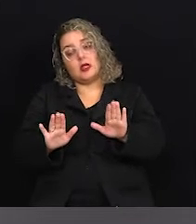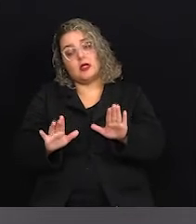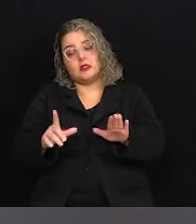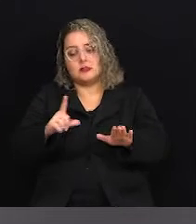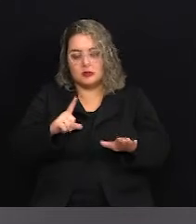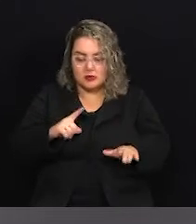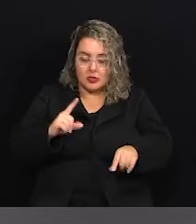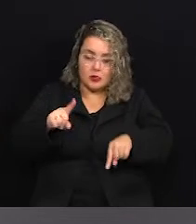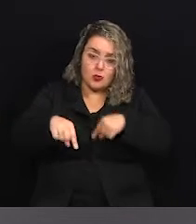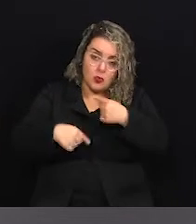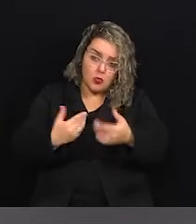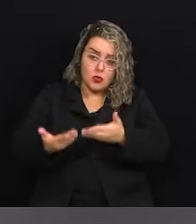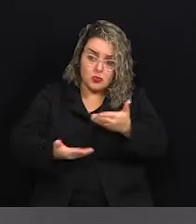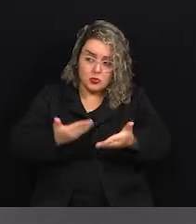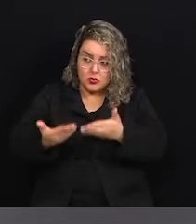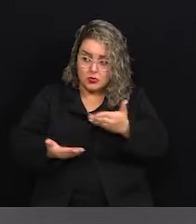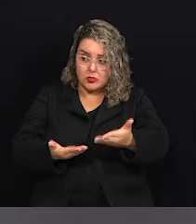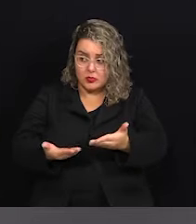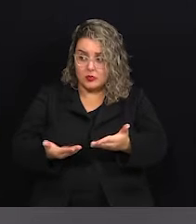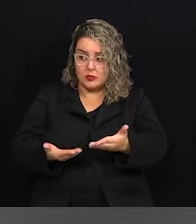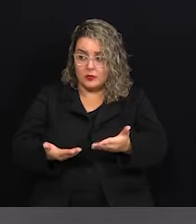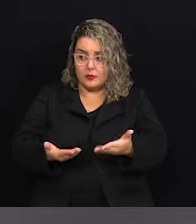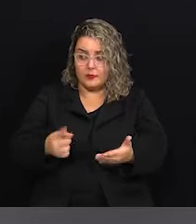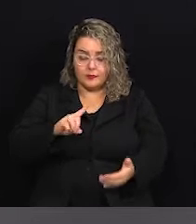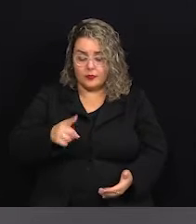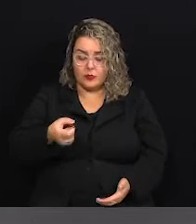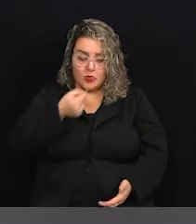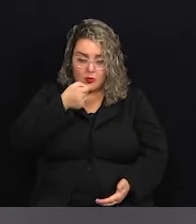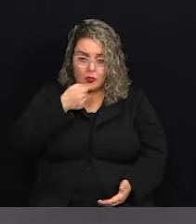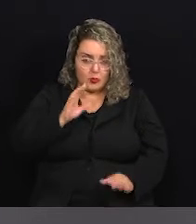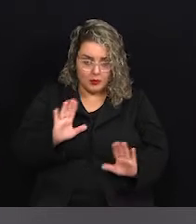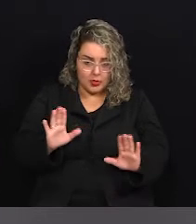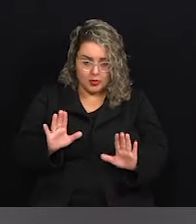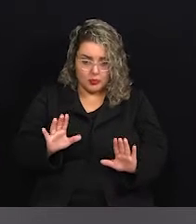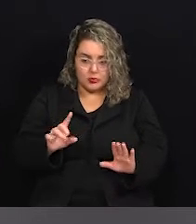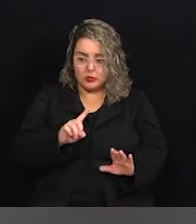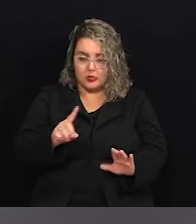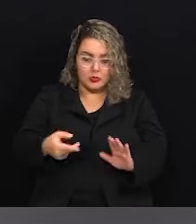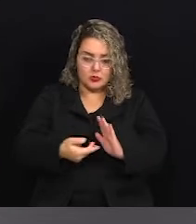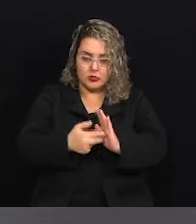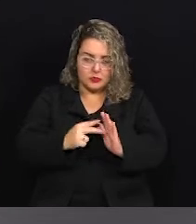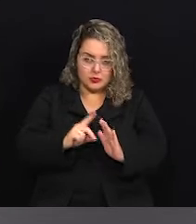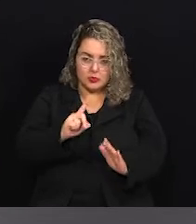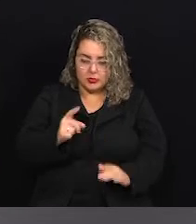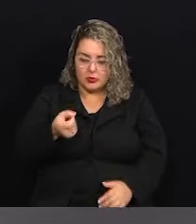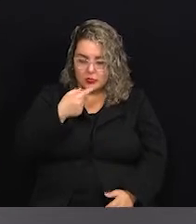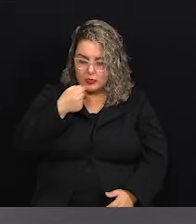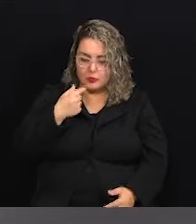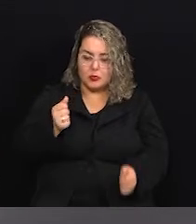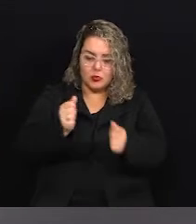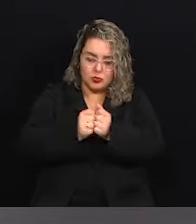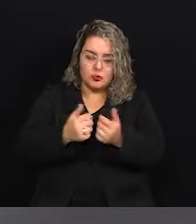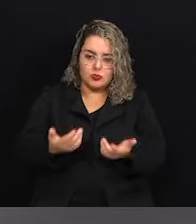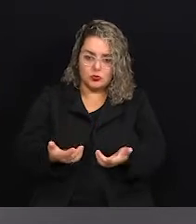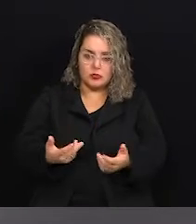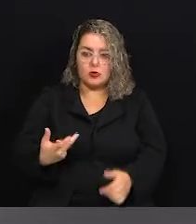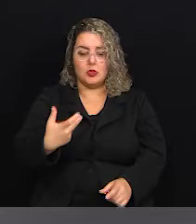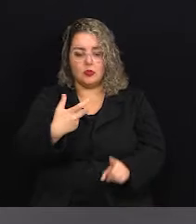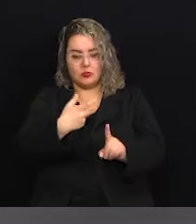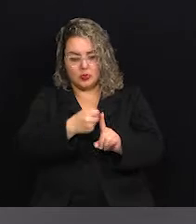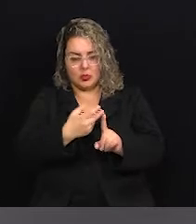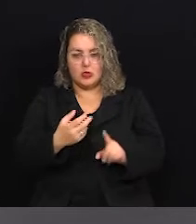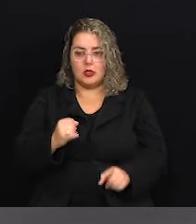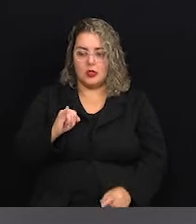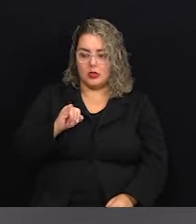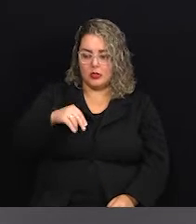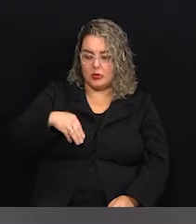Mas existe um outro tratamento, não é à base de medicamento, mas isso não quer dizer que não se usa medicamento junto, que são as